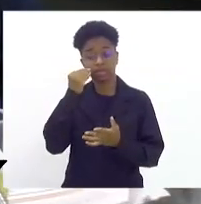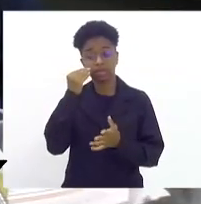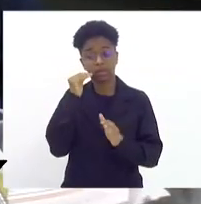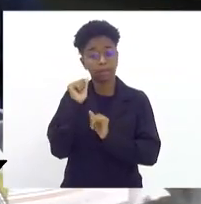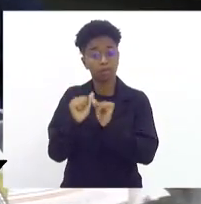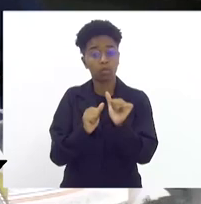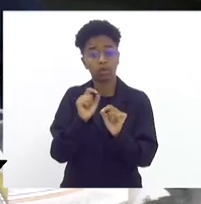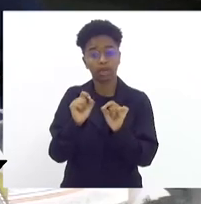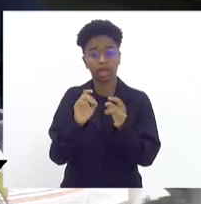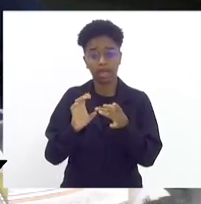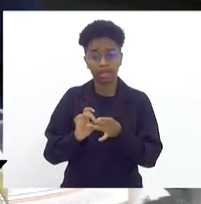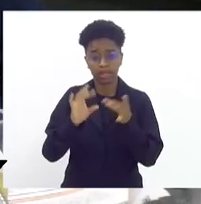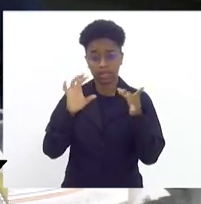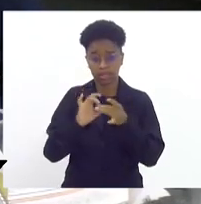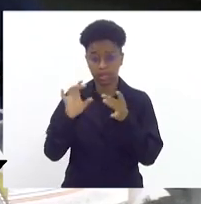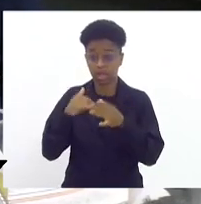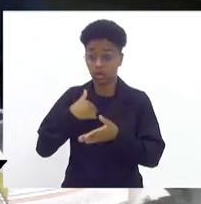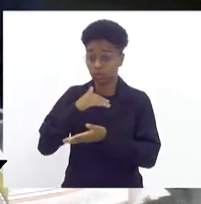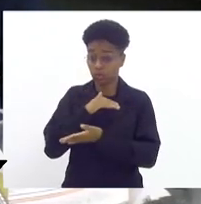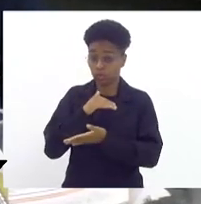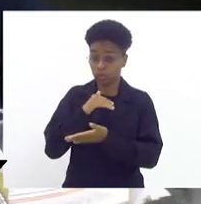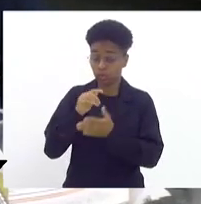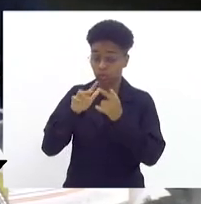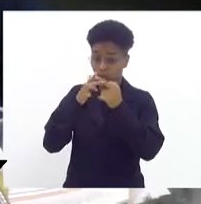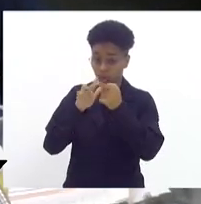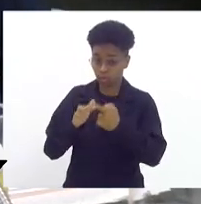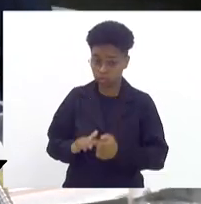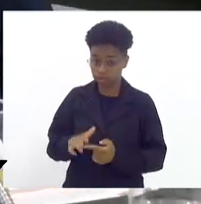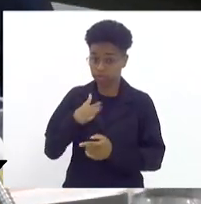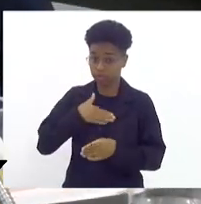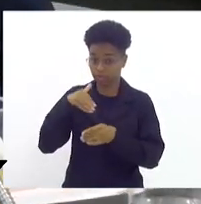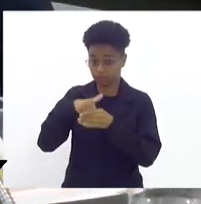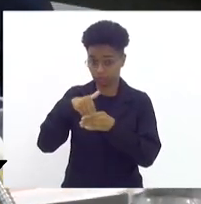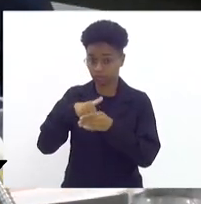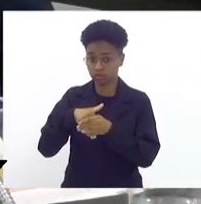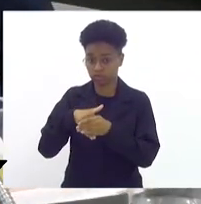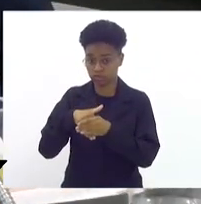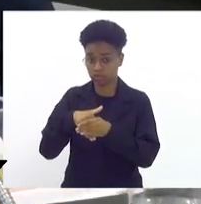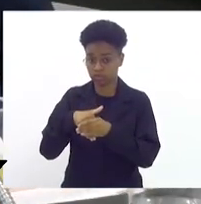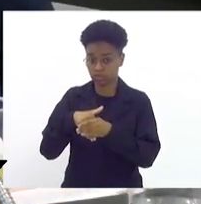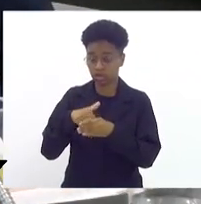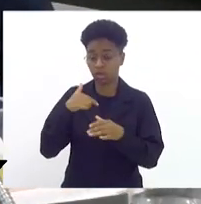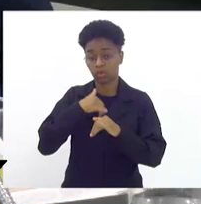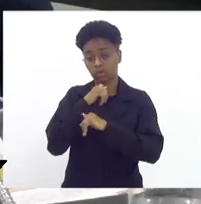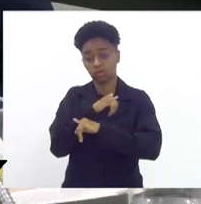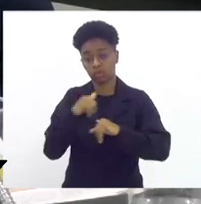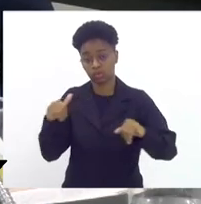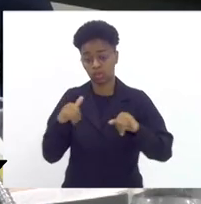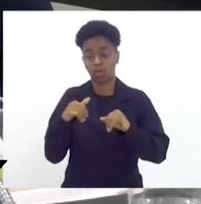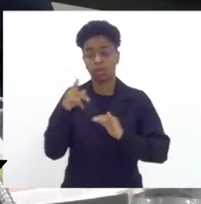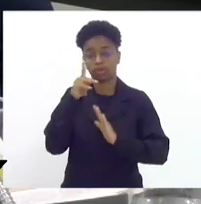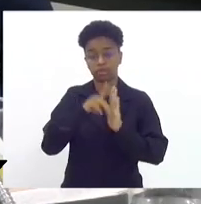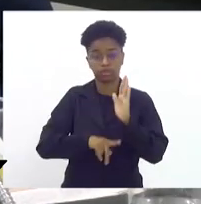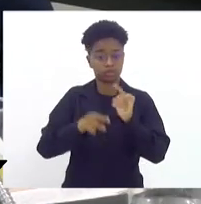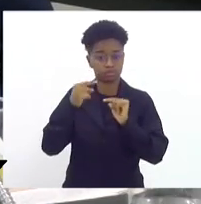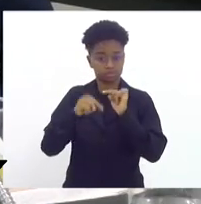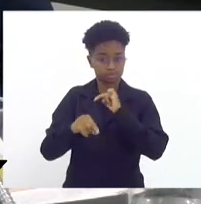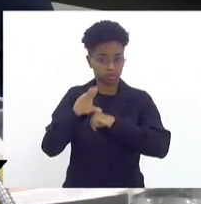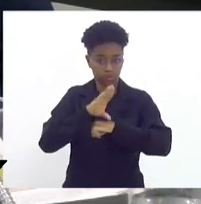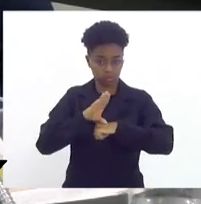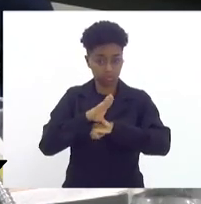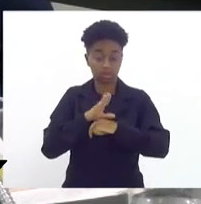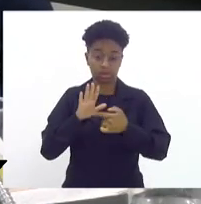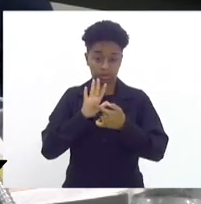dele em autorizativo. Eu vou retificar o meu voto, presidente, para declarar o projeto incondicional e transformá-lo